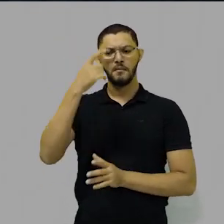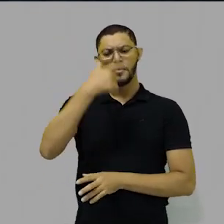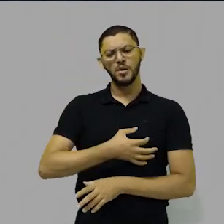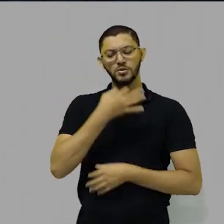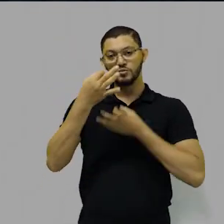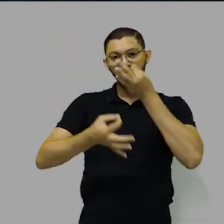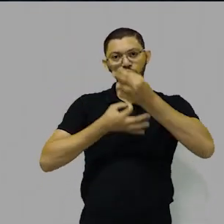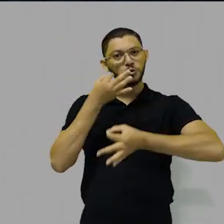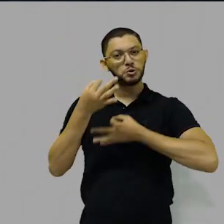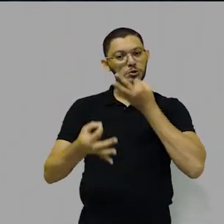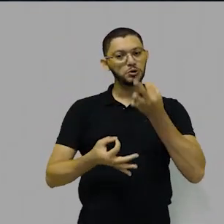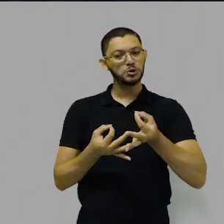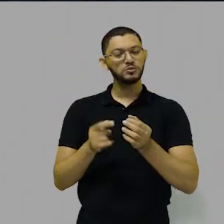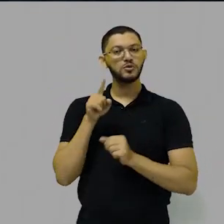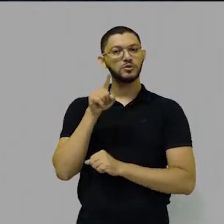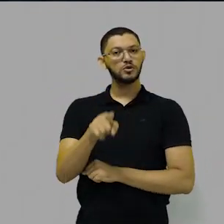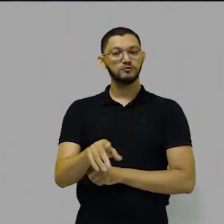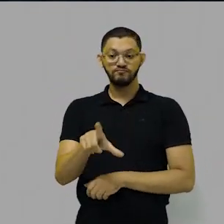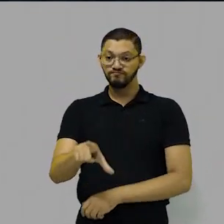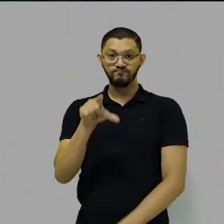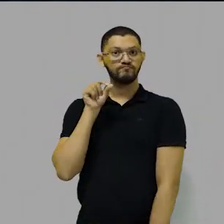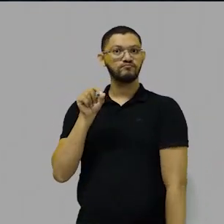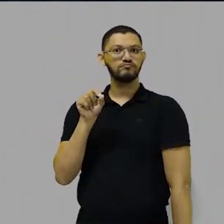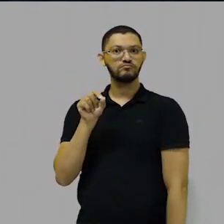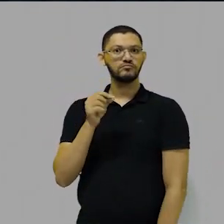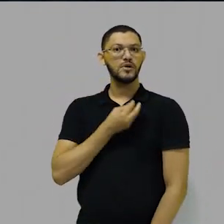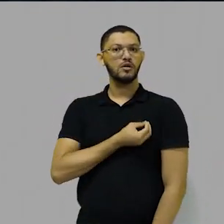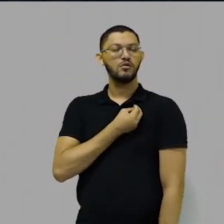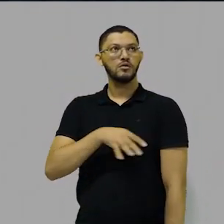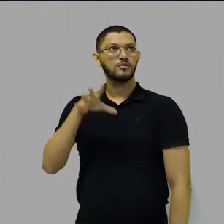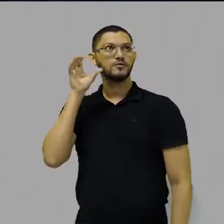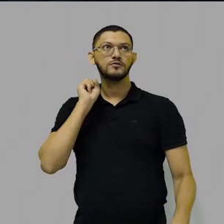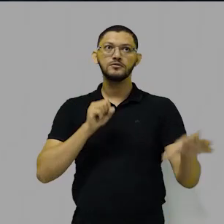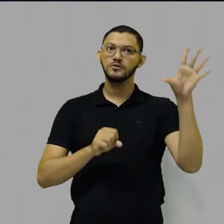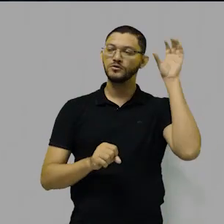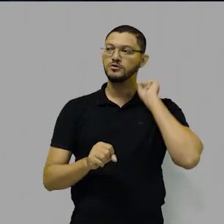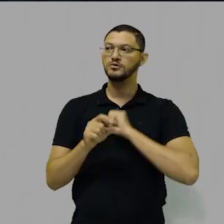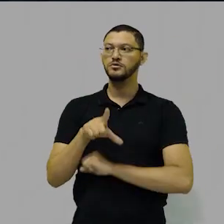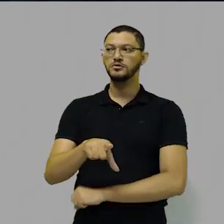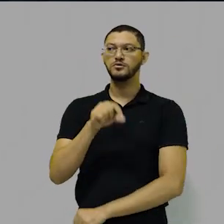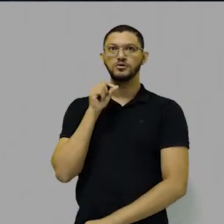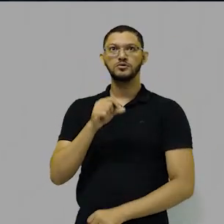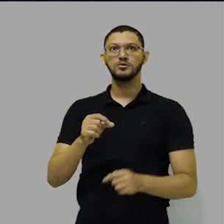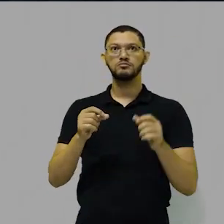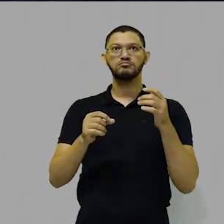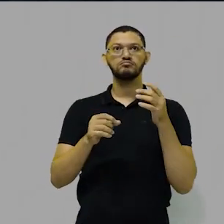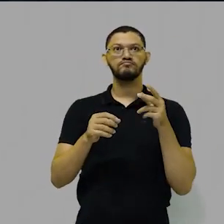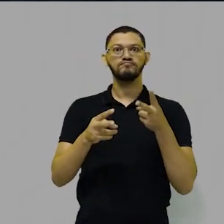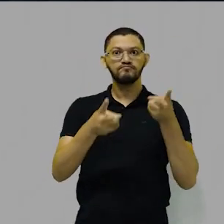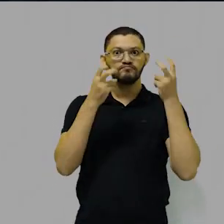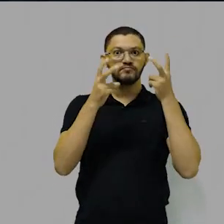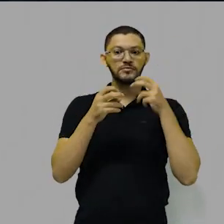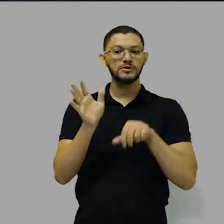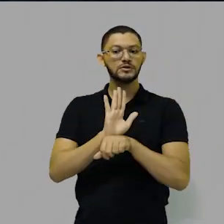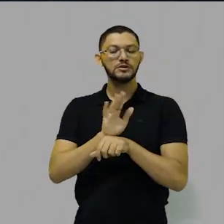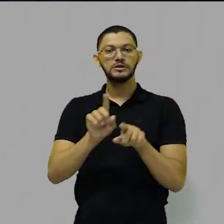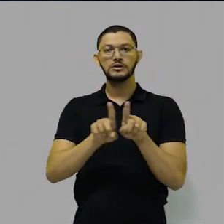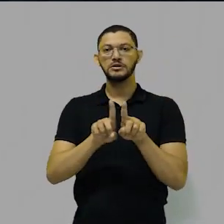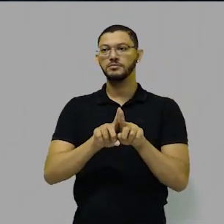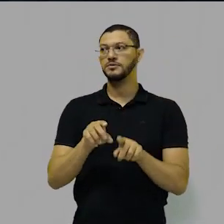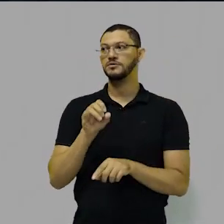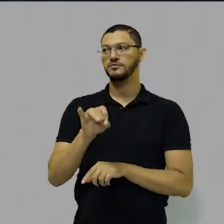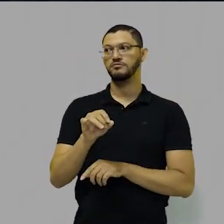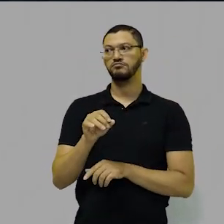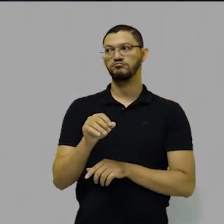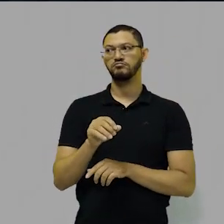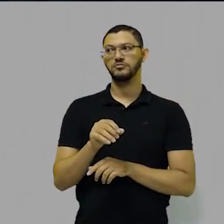Tenha criticidade no que você escolhe ouvir, no que você escolhe assistir. Normalmente, quando se fala